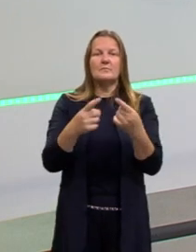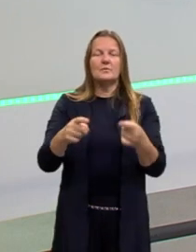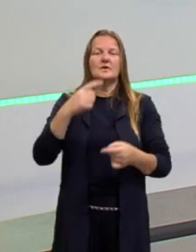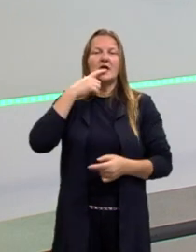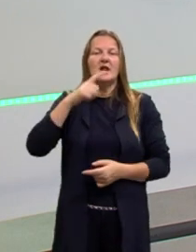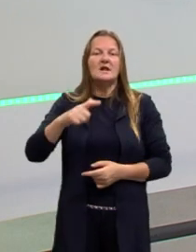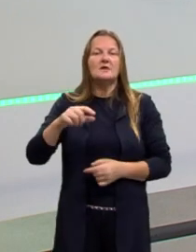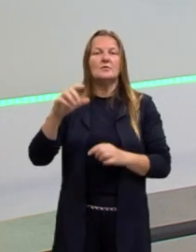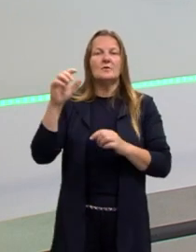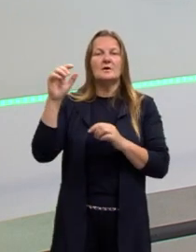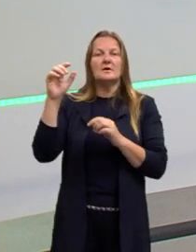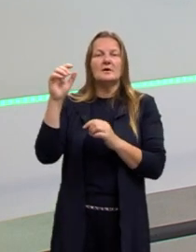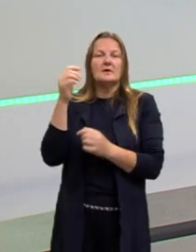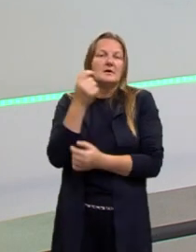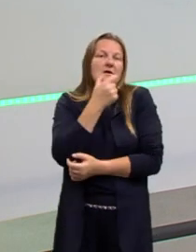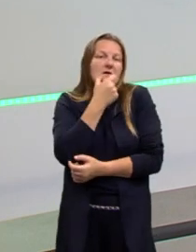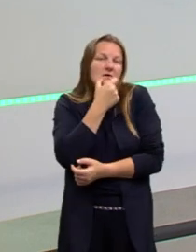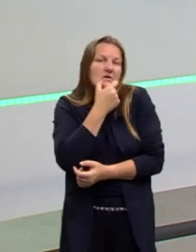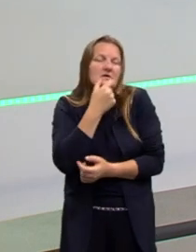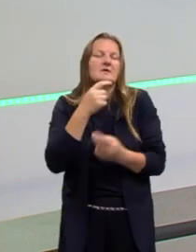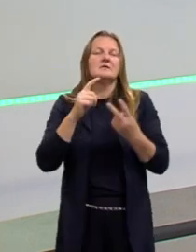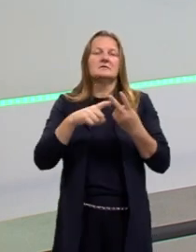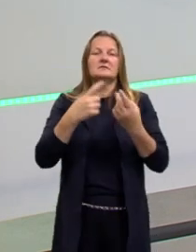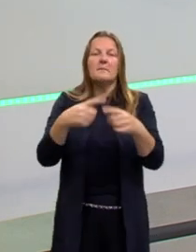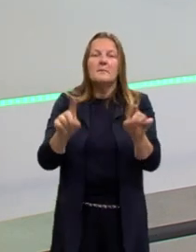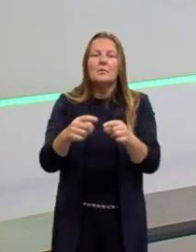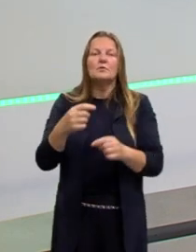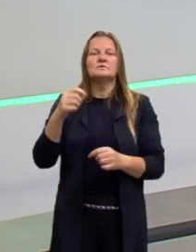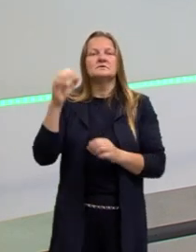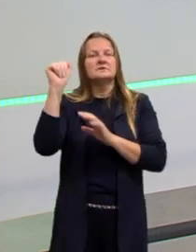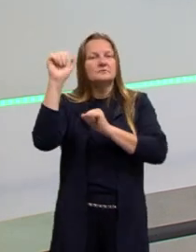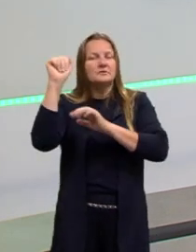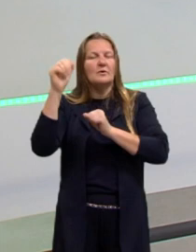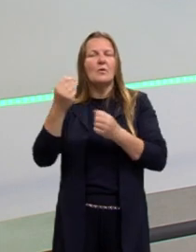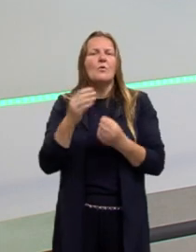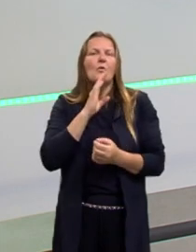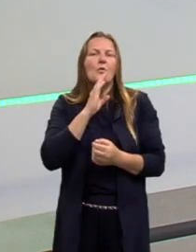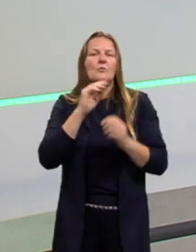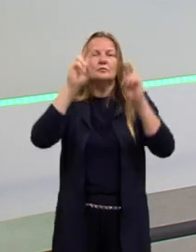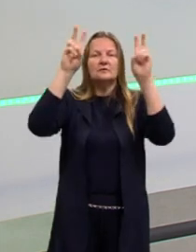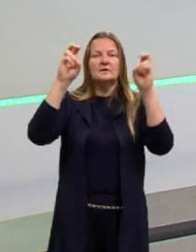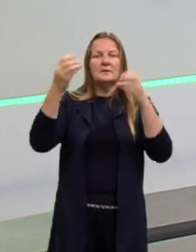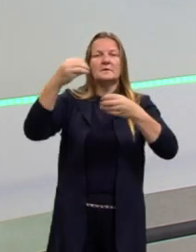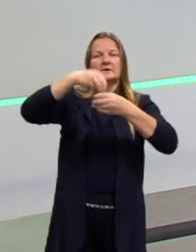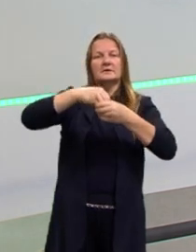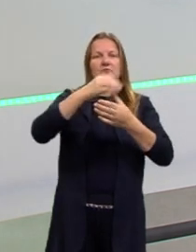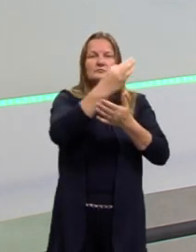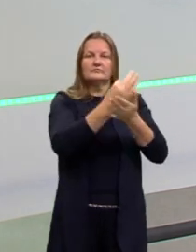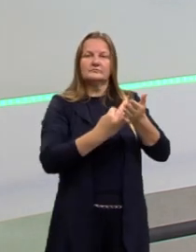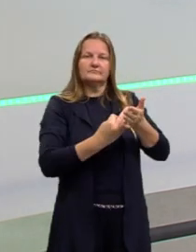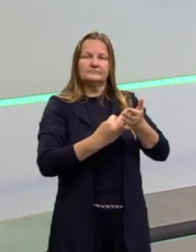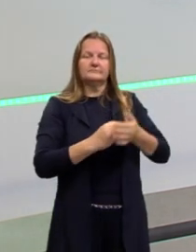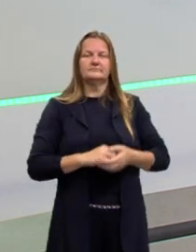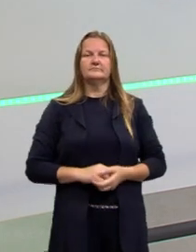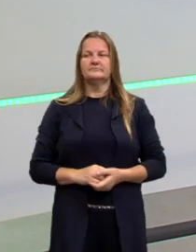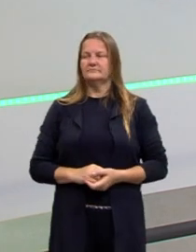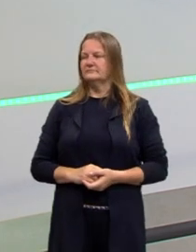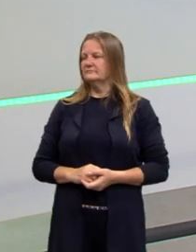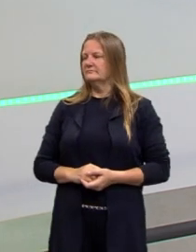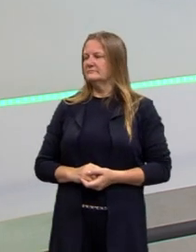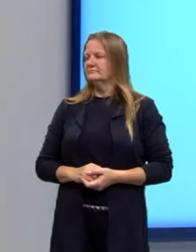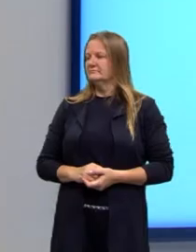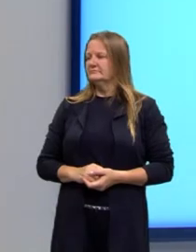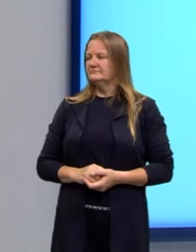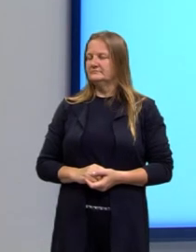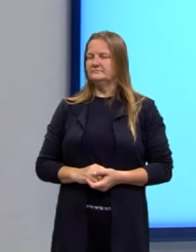língua inglesa música na língua espanhola e os temas que estão sendo tratados dentro delas tá